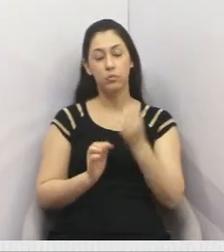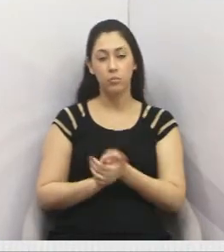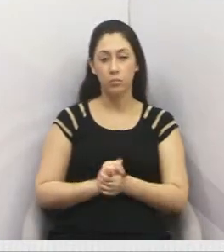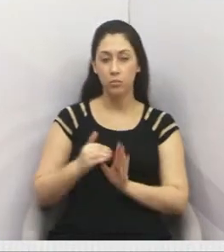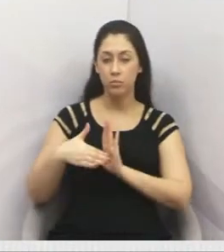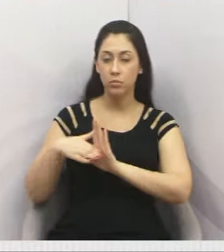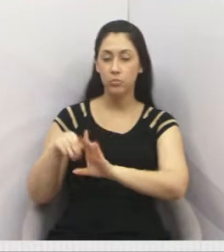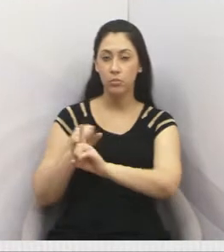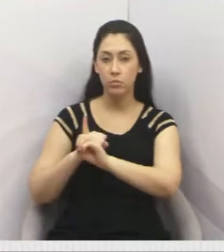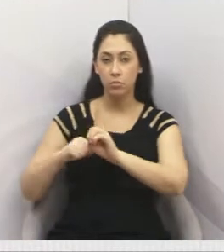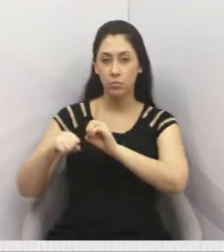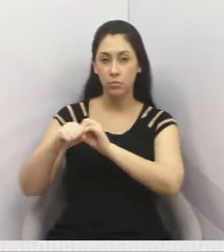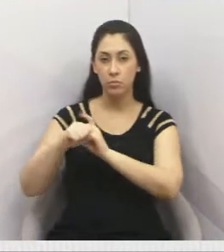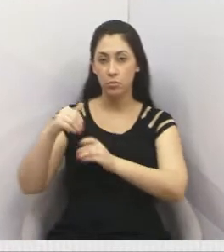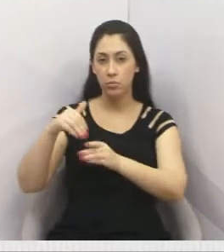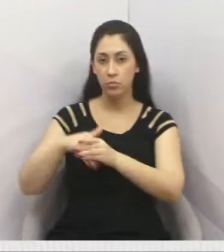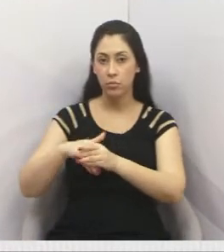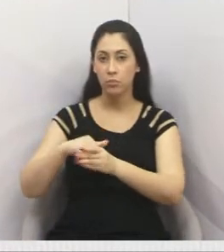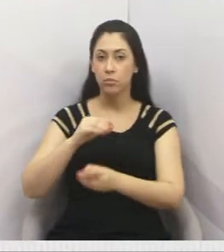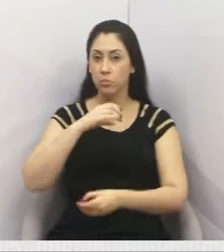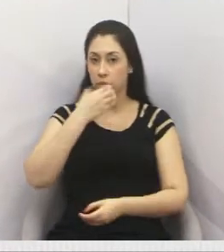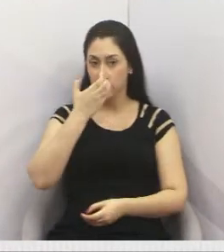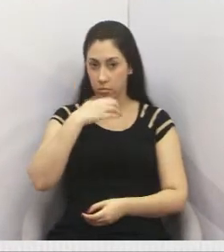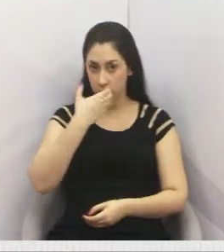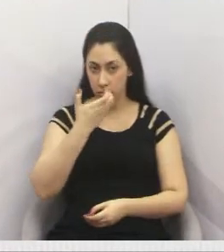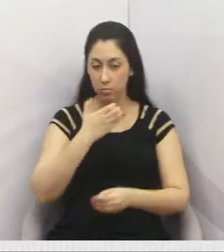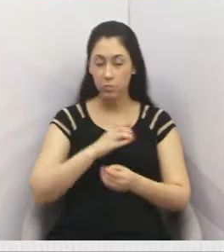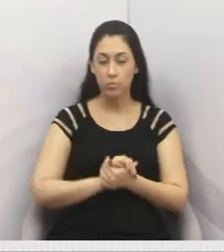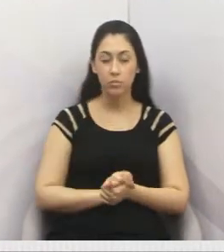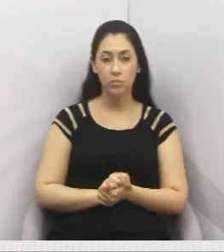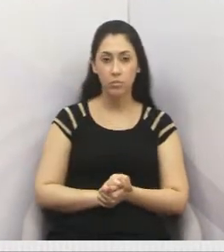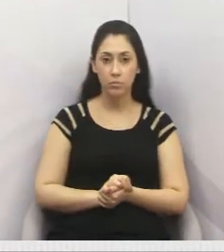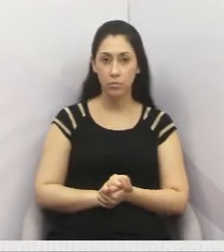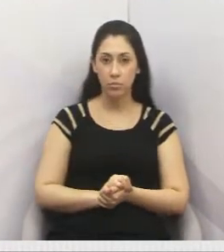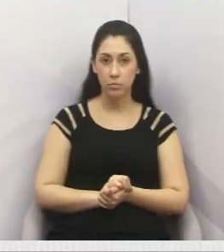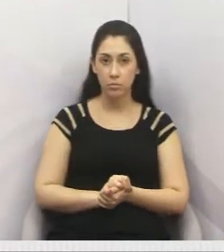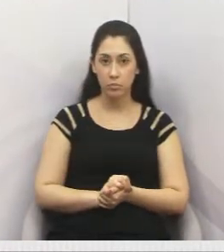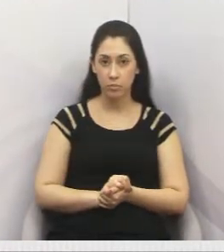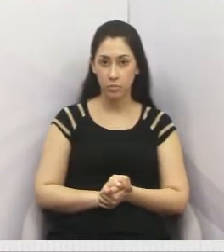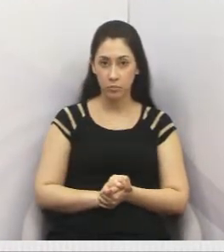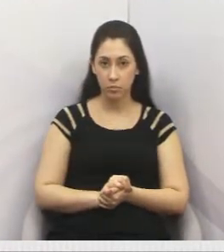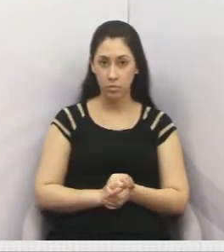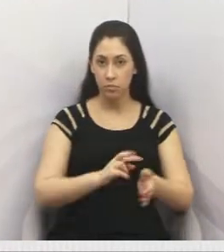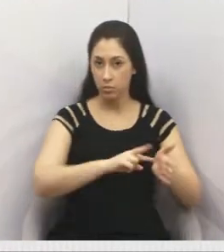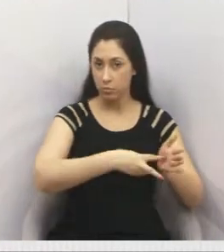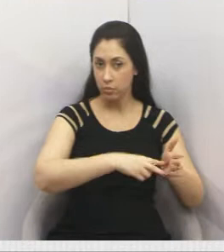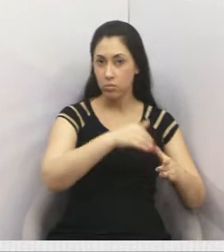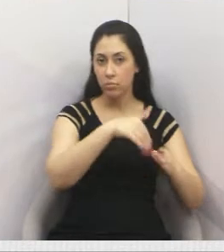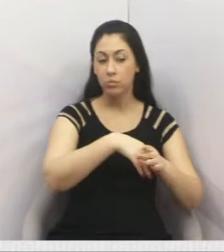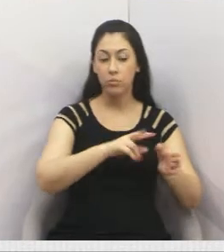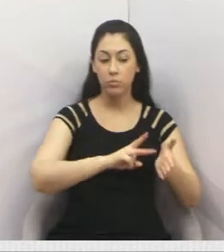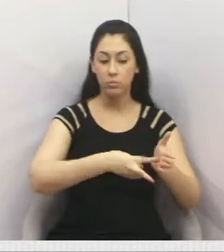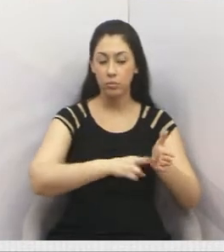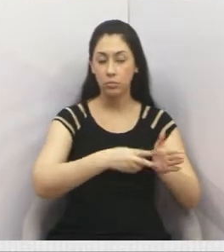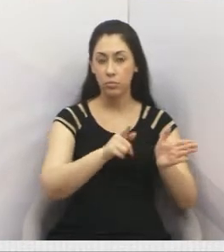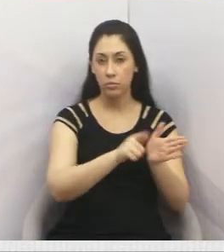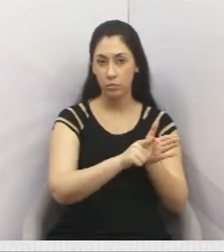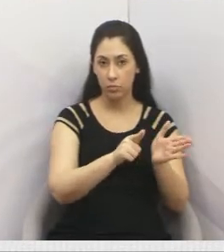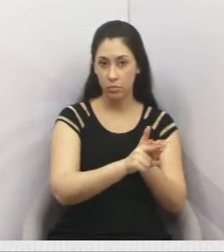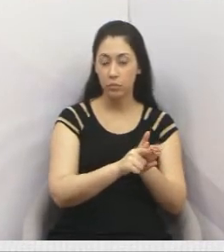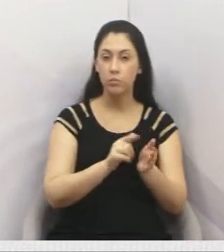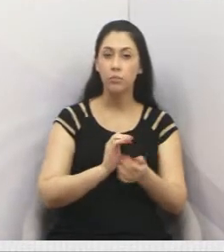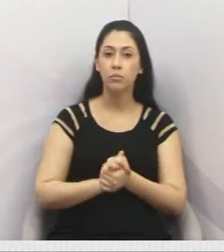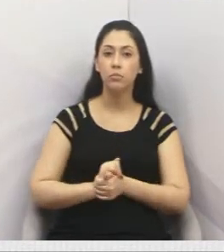Movimentos populares, Jardim Paraíso, Jardim Holanda, entidades de classe sindical, sindicatos de papeleiros,